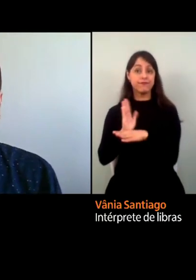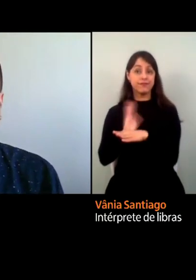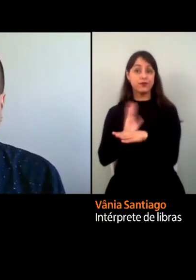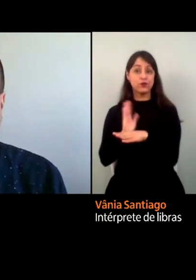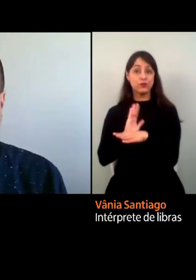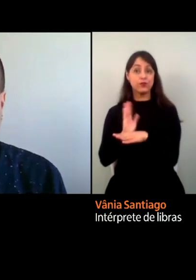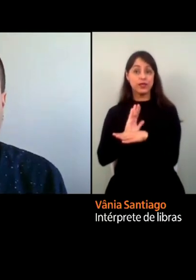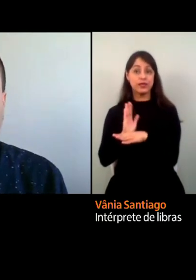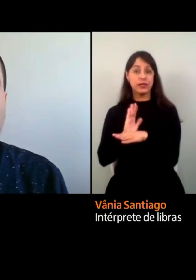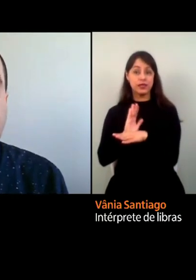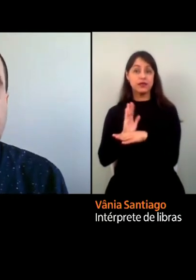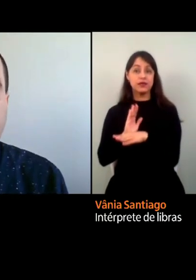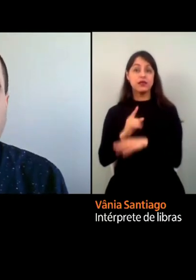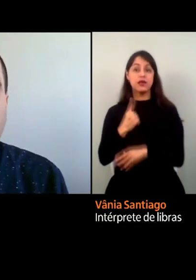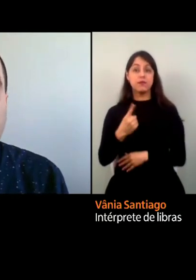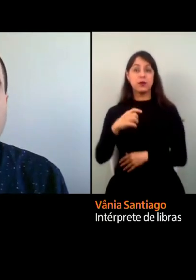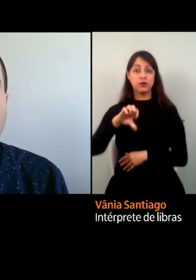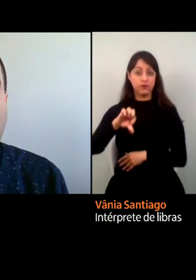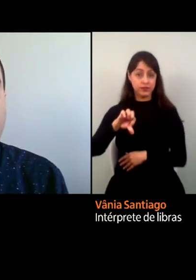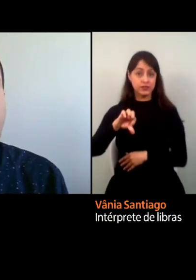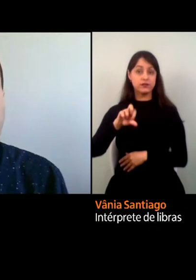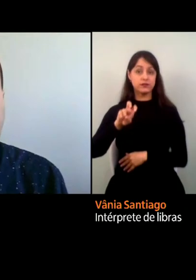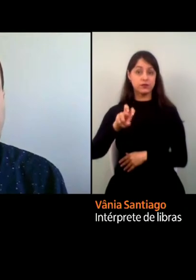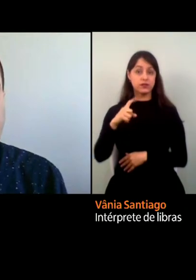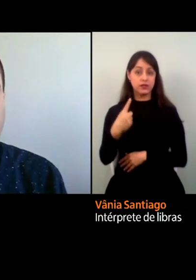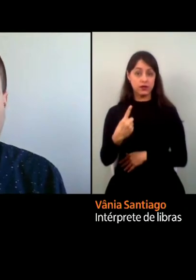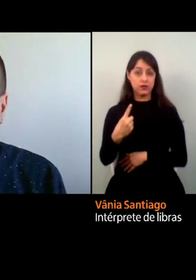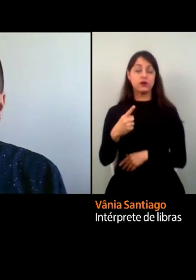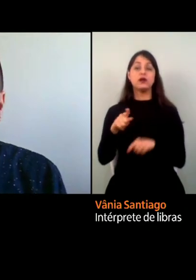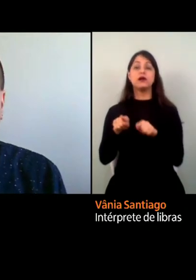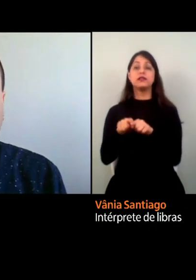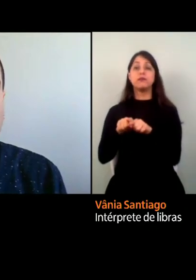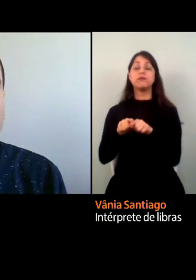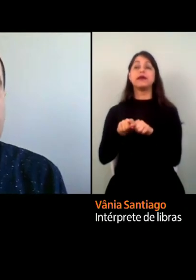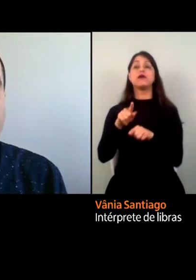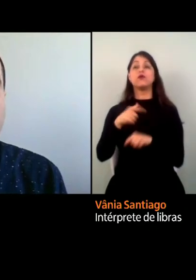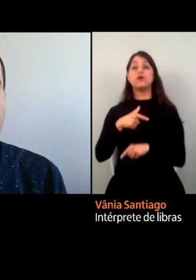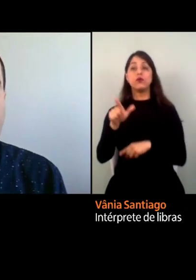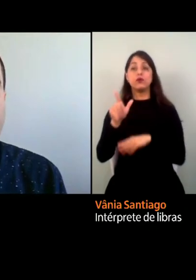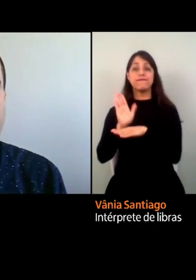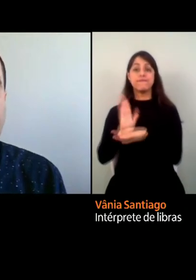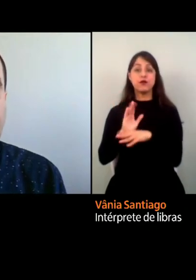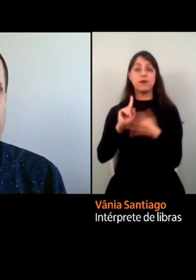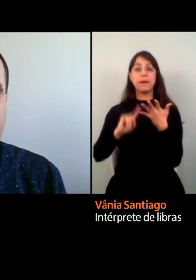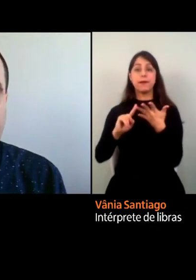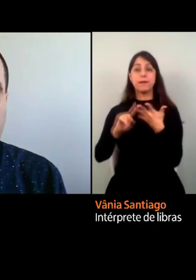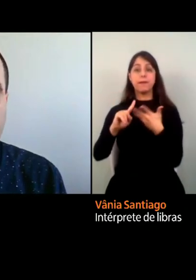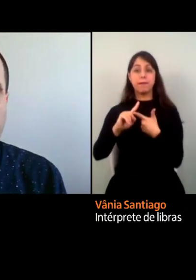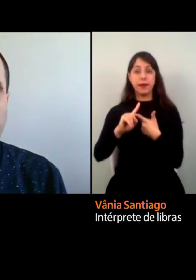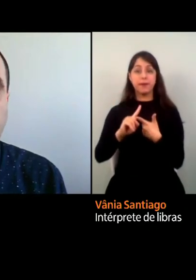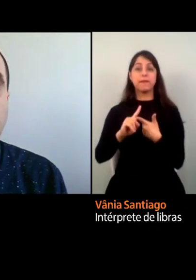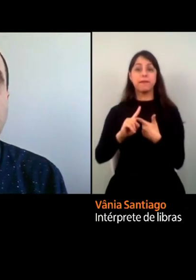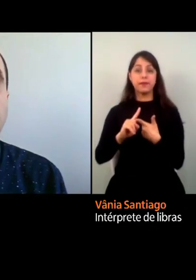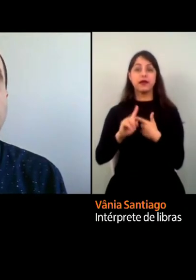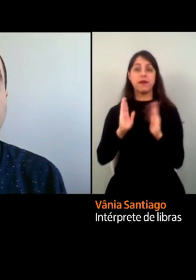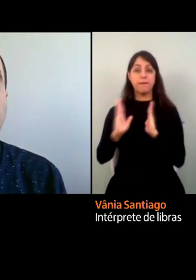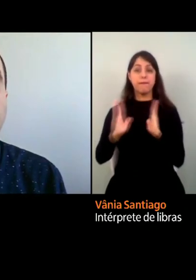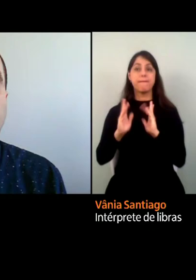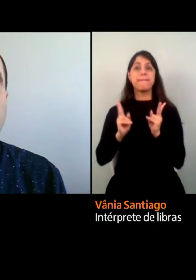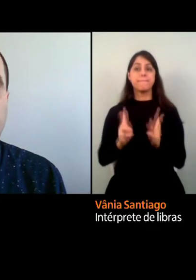de 1942, e Um Homem e o Cinema, de 1976.